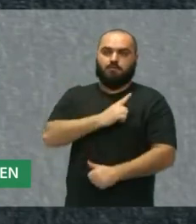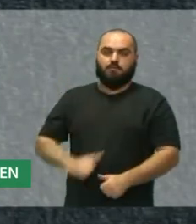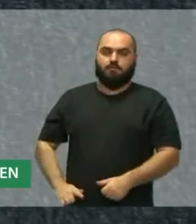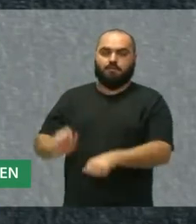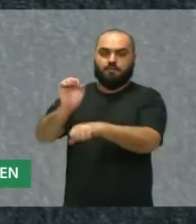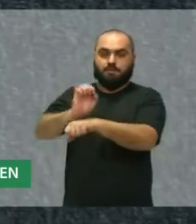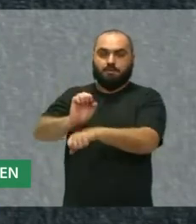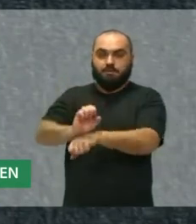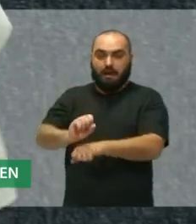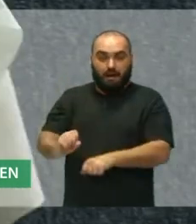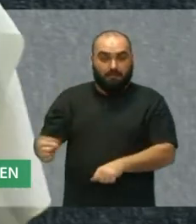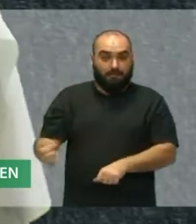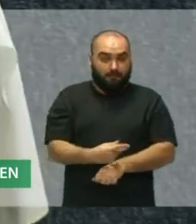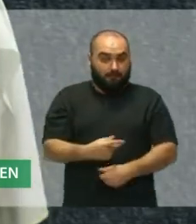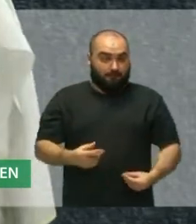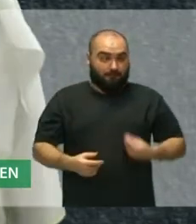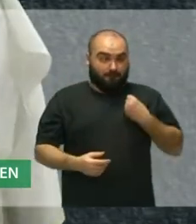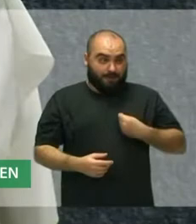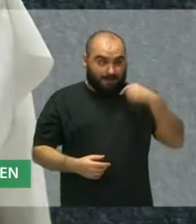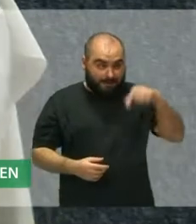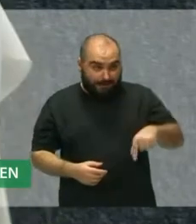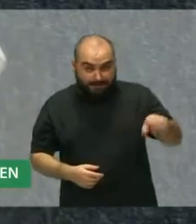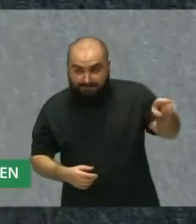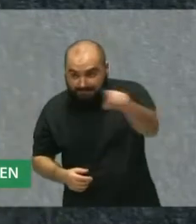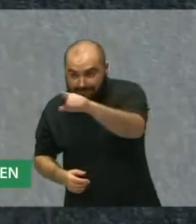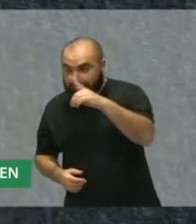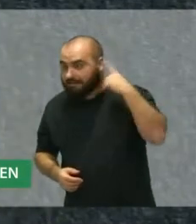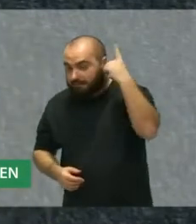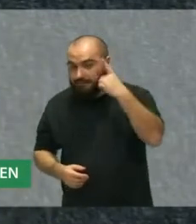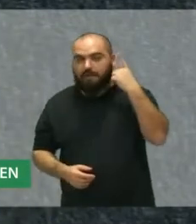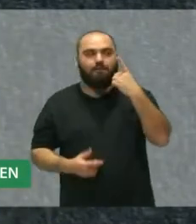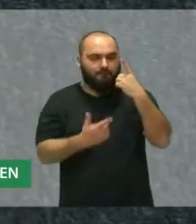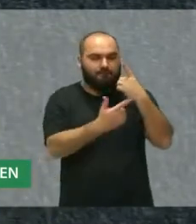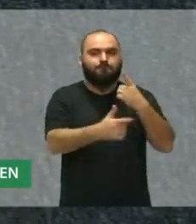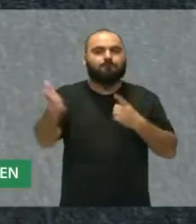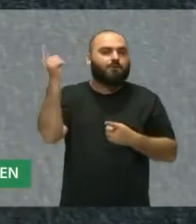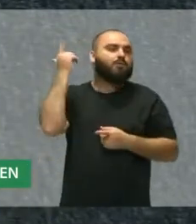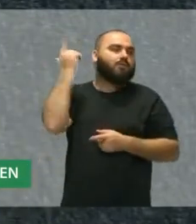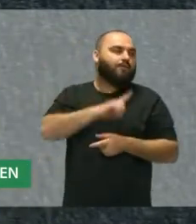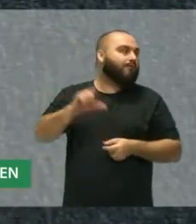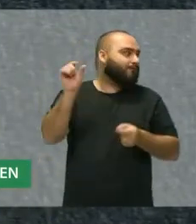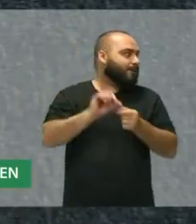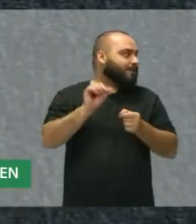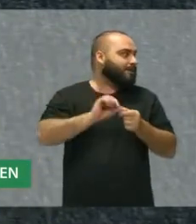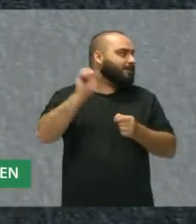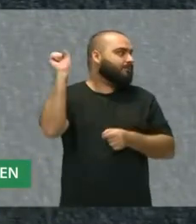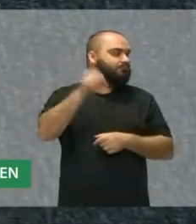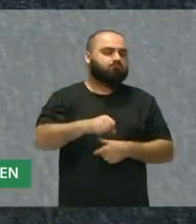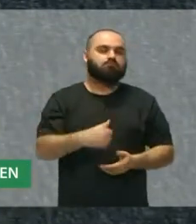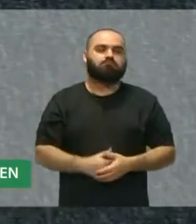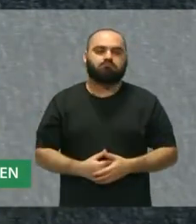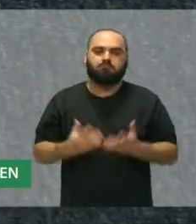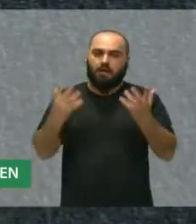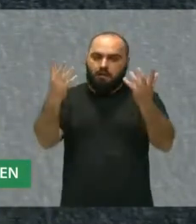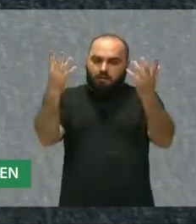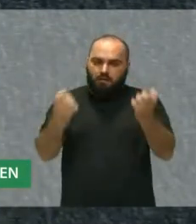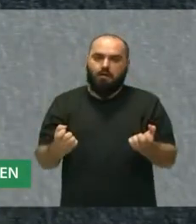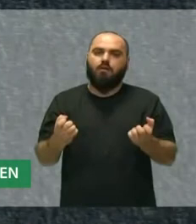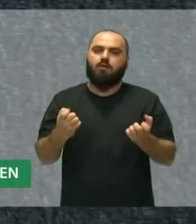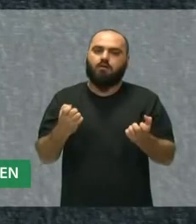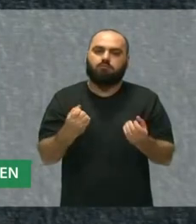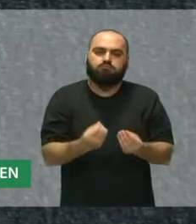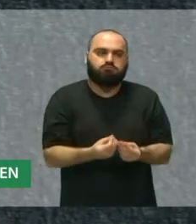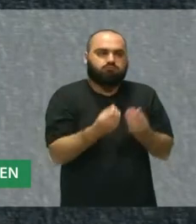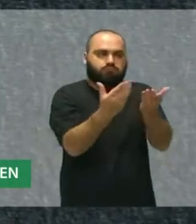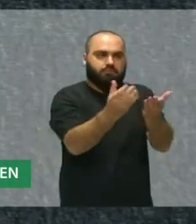estou aproveitando que estão aqui os deputados, nós vamos conseguir fazer isso e queremos realmente colocá-lo a serviço da